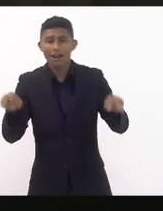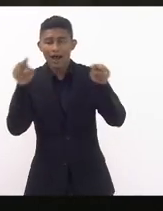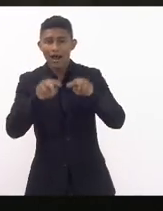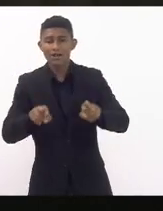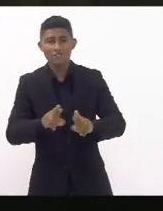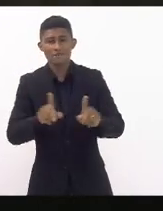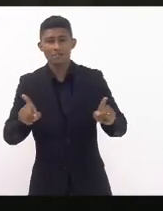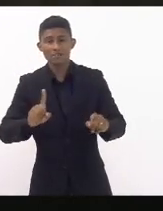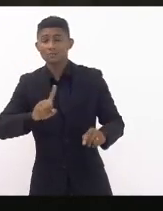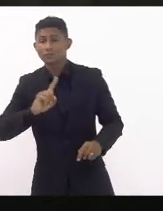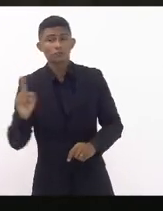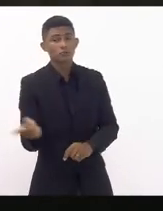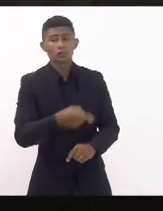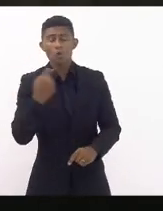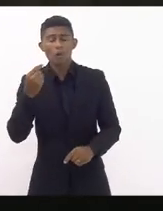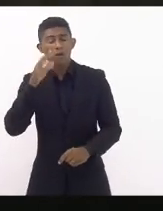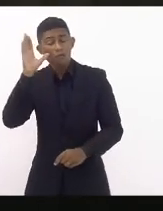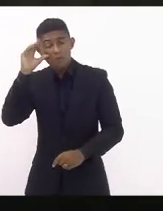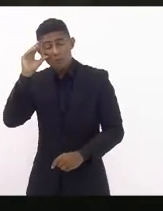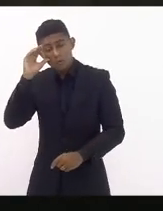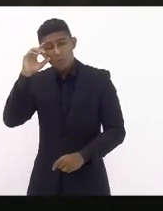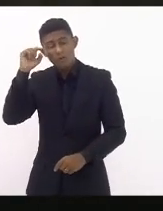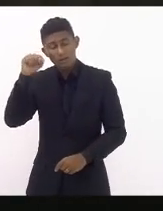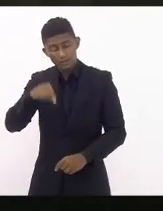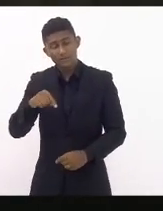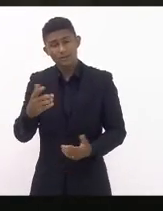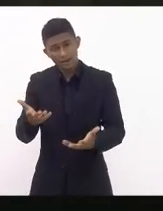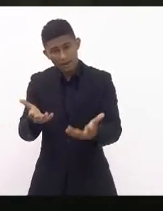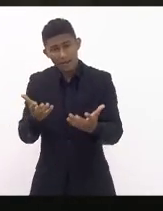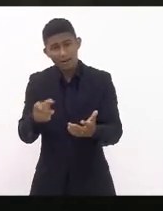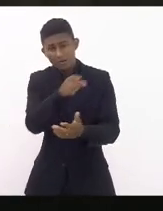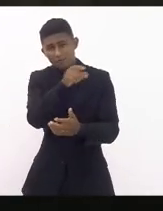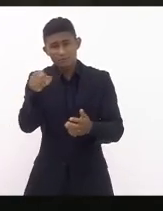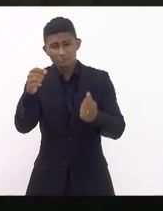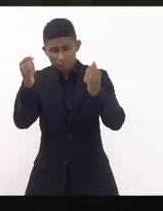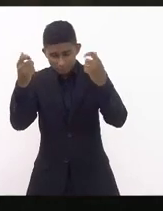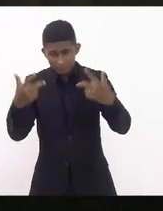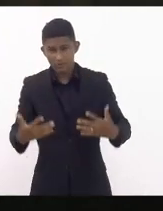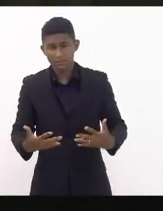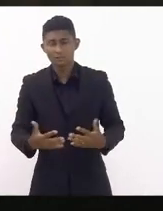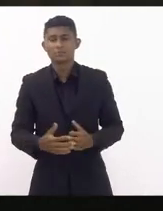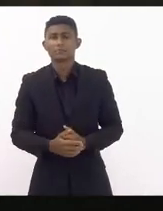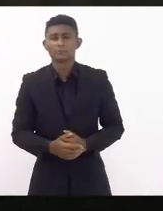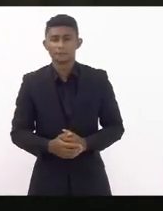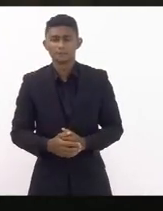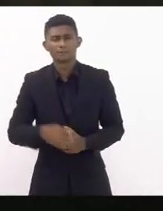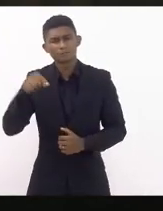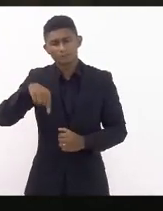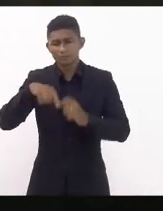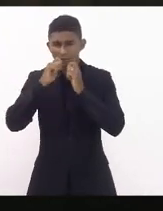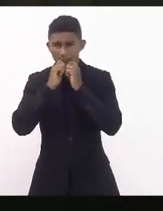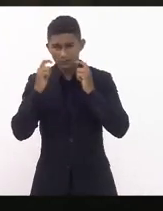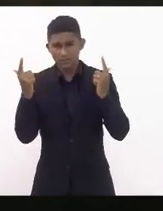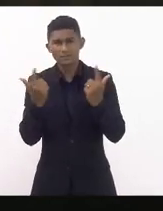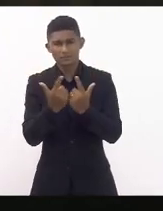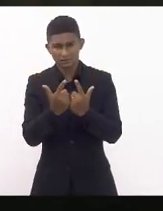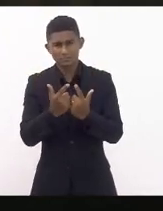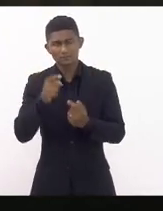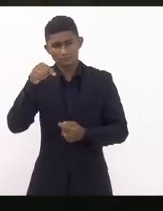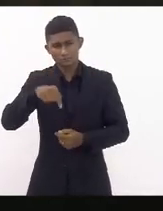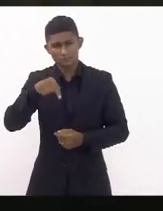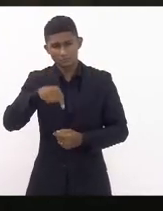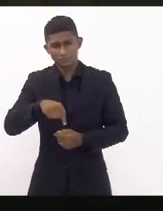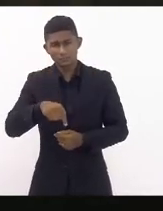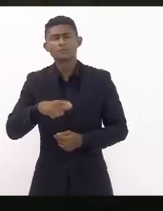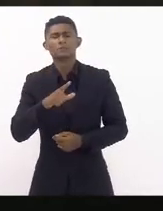Nós gostaríamos de entender essa casa legislativa, uma casa onde muita coisa